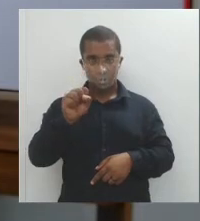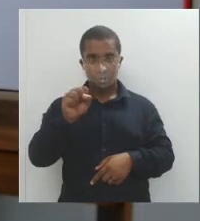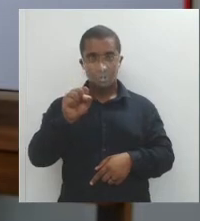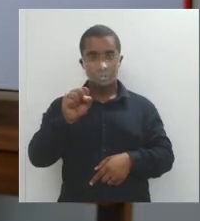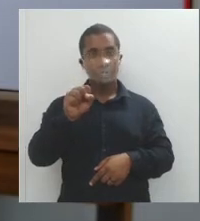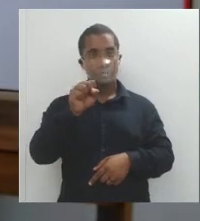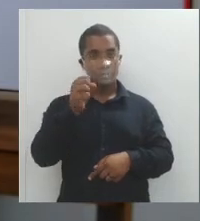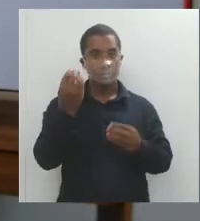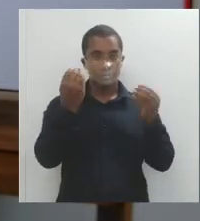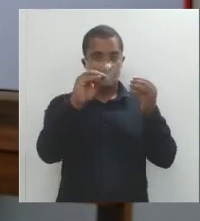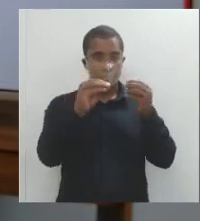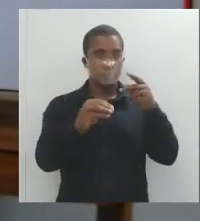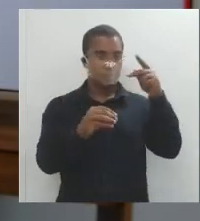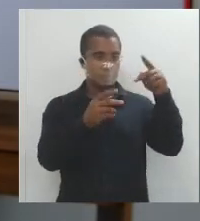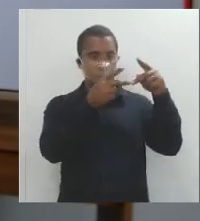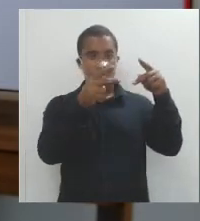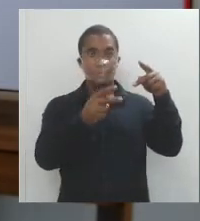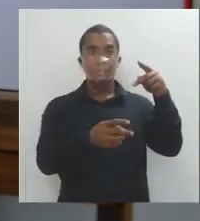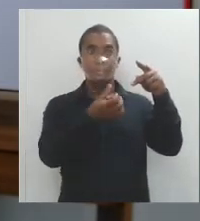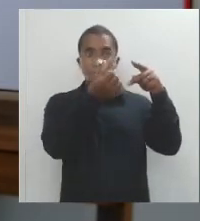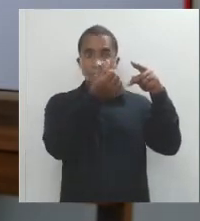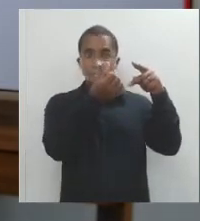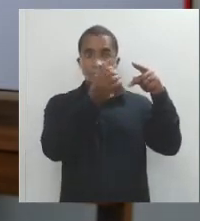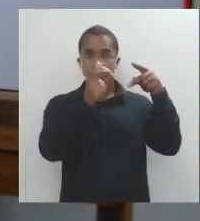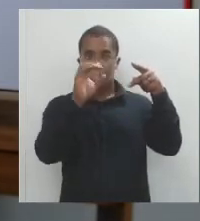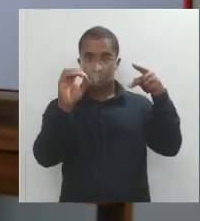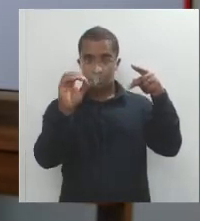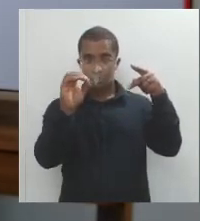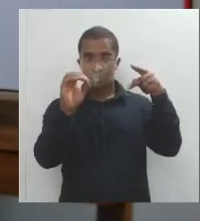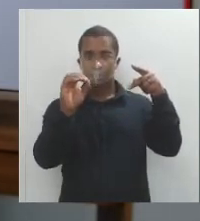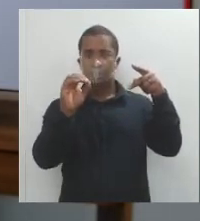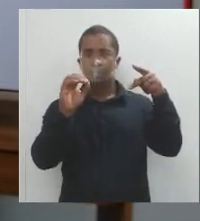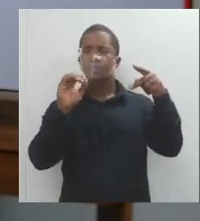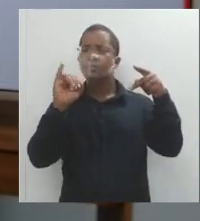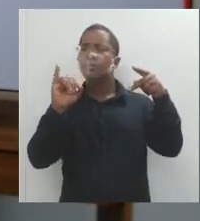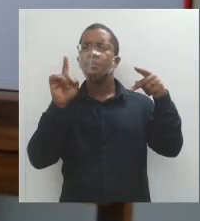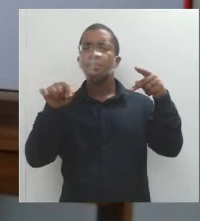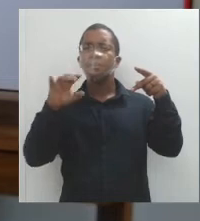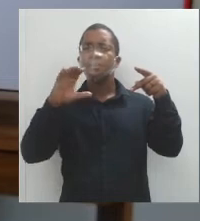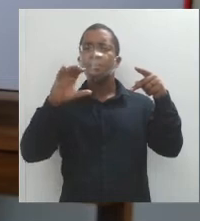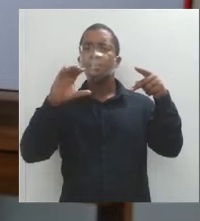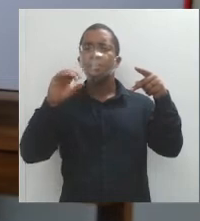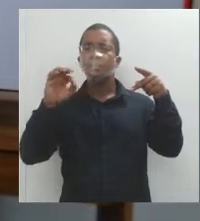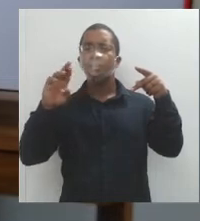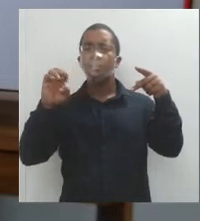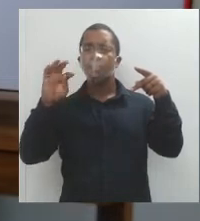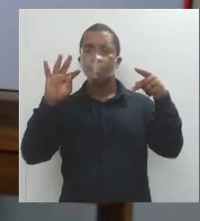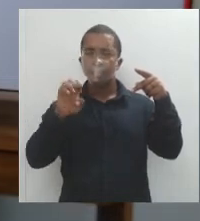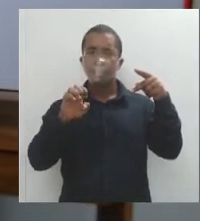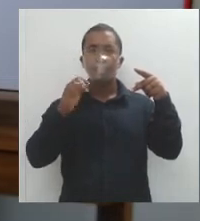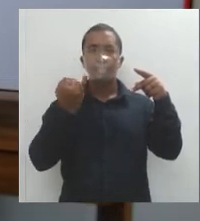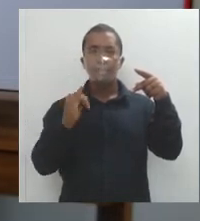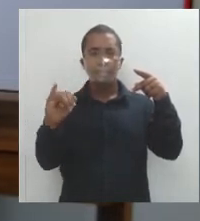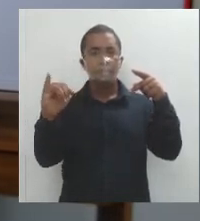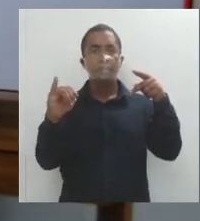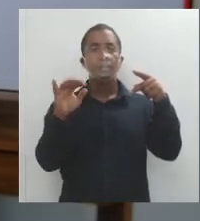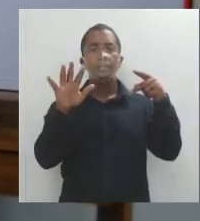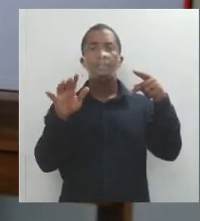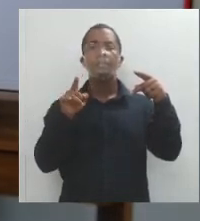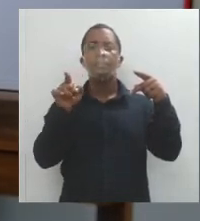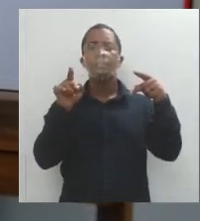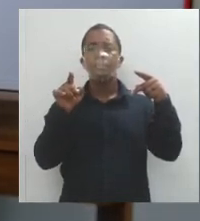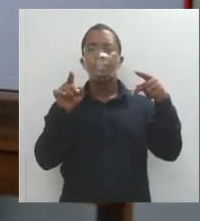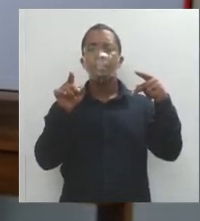600 volts. Vezes I é a corrente elétrica. Qual é a corrente elétrica produzida pelo poraquê? Ó,